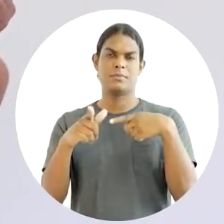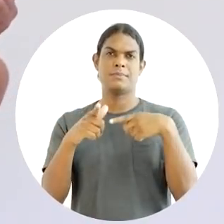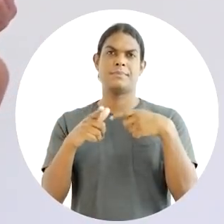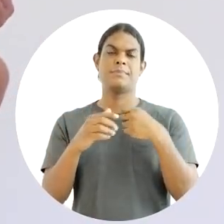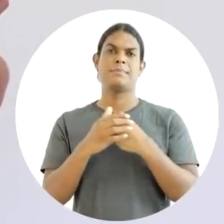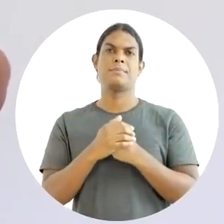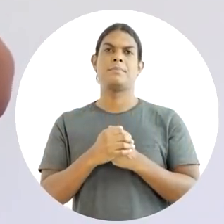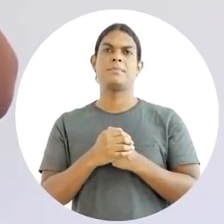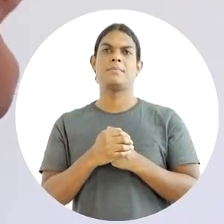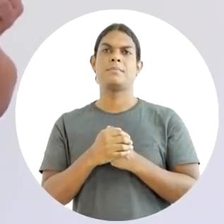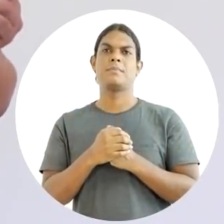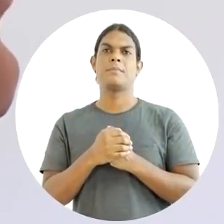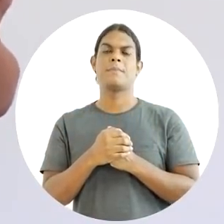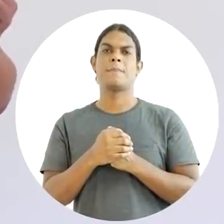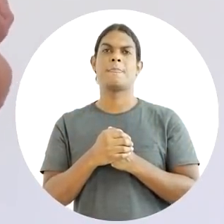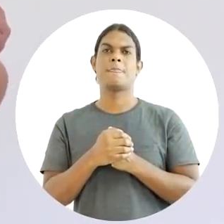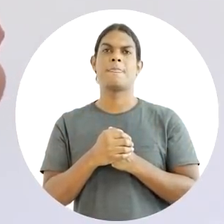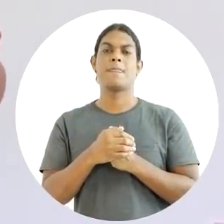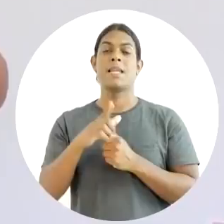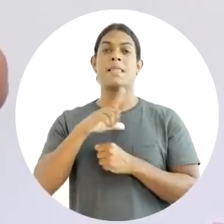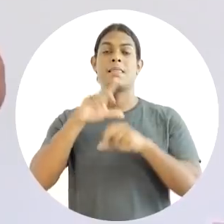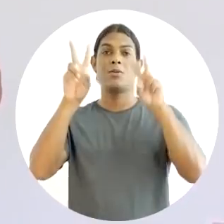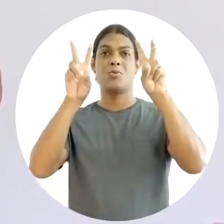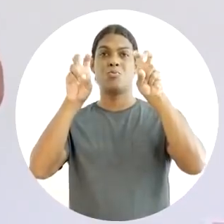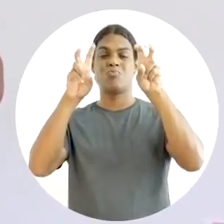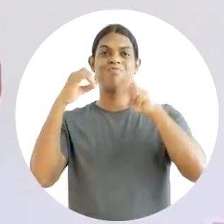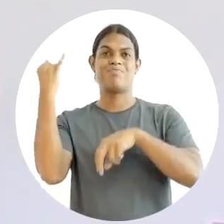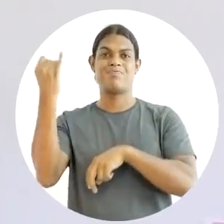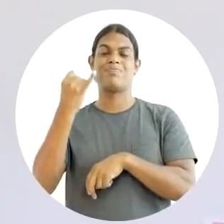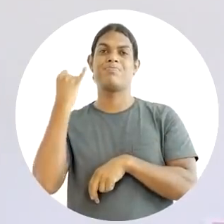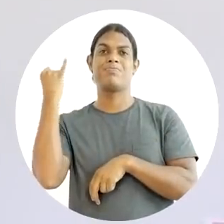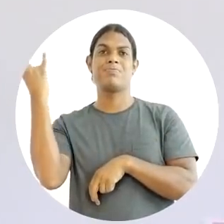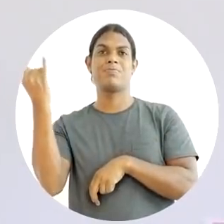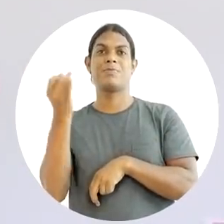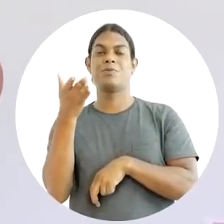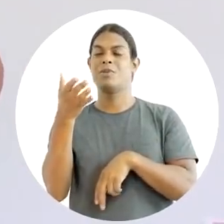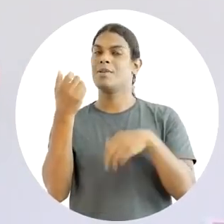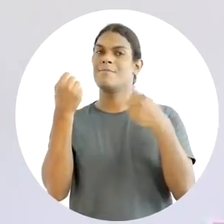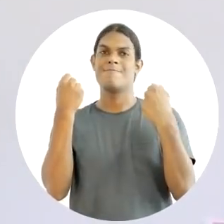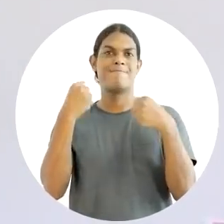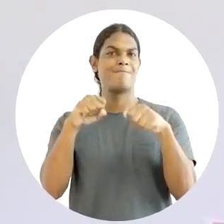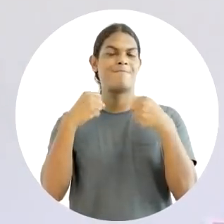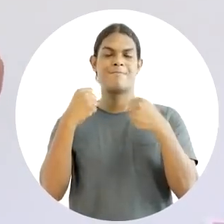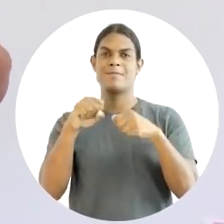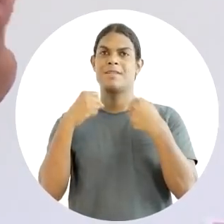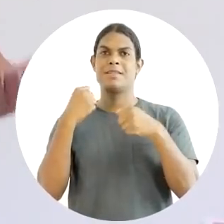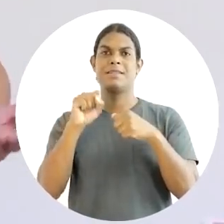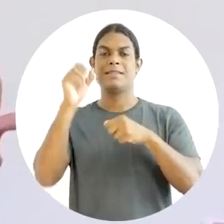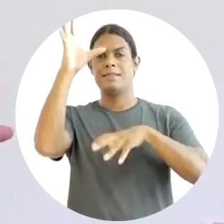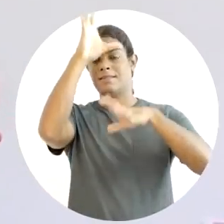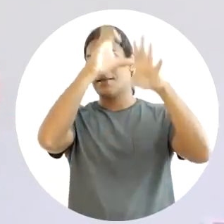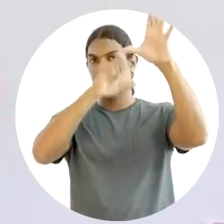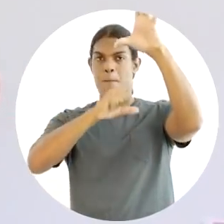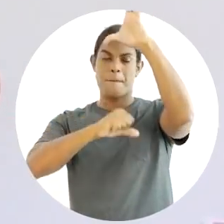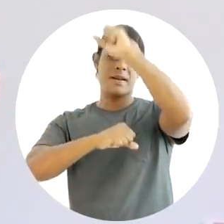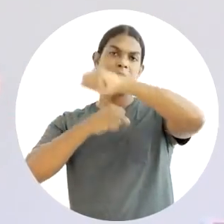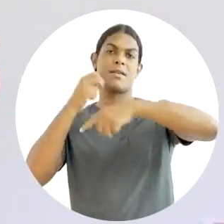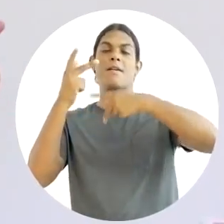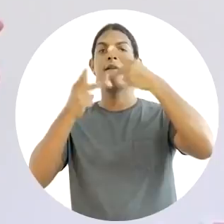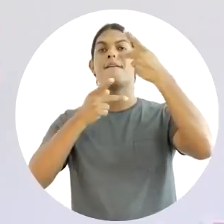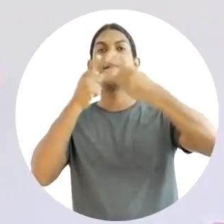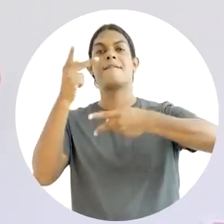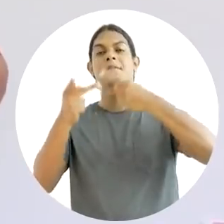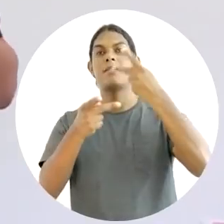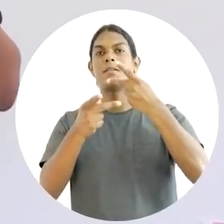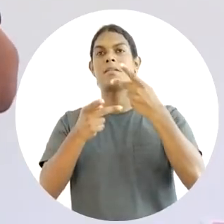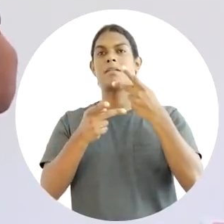existe um ponto-chave que nós precisamos ver. Você não tem a necessidade de aprender a falar inglês.